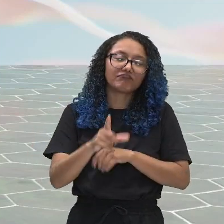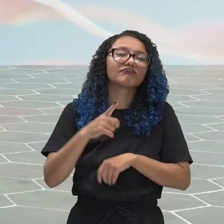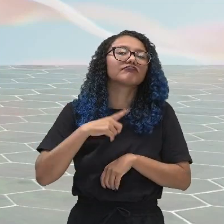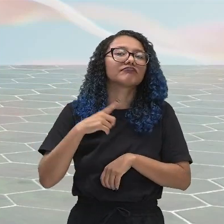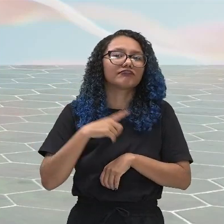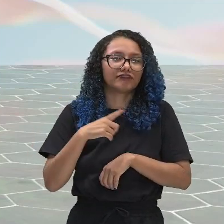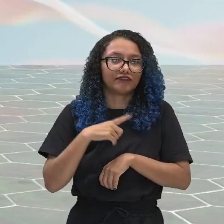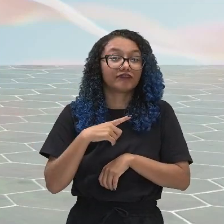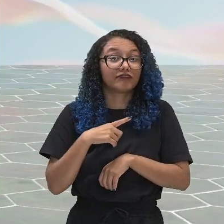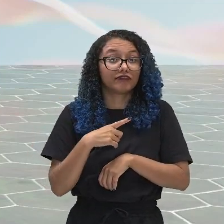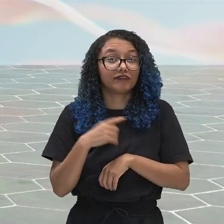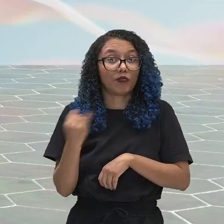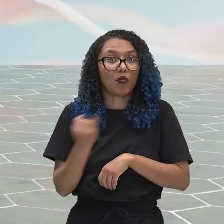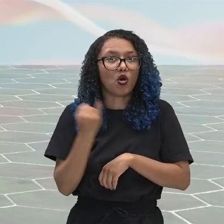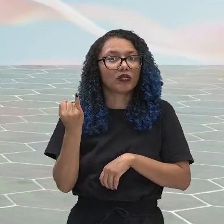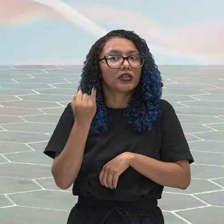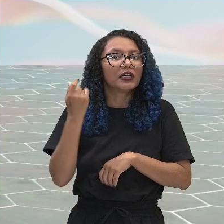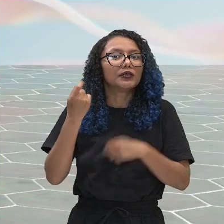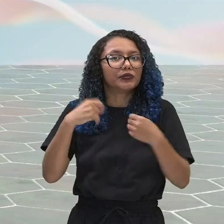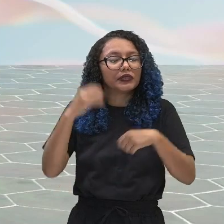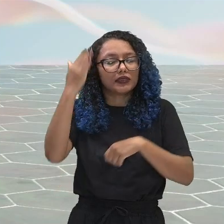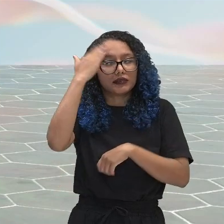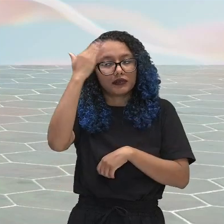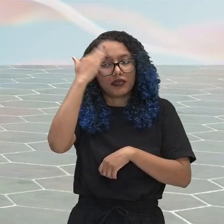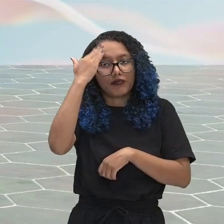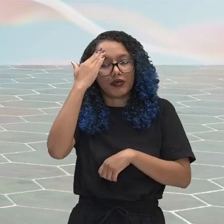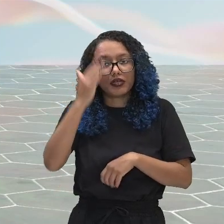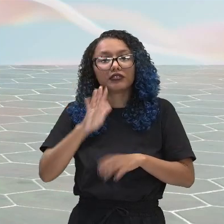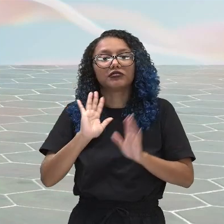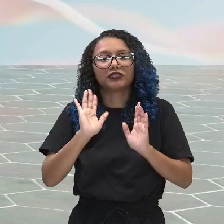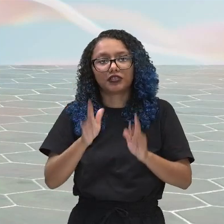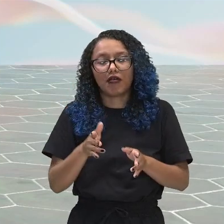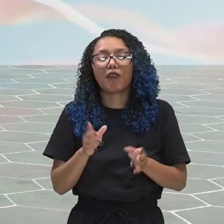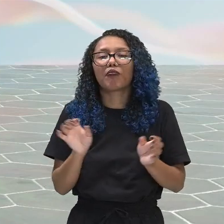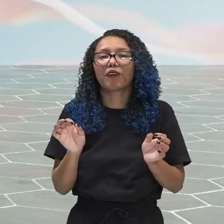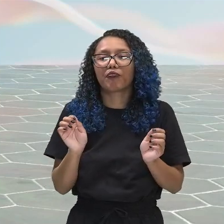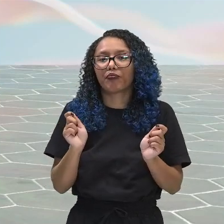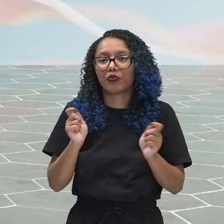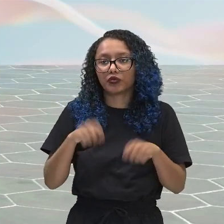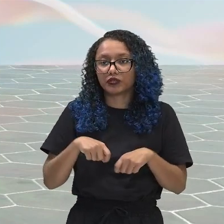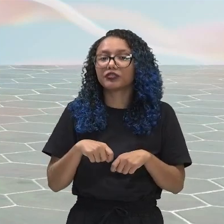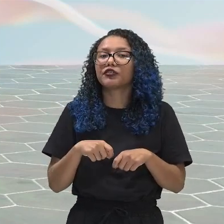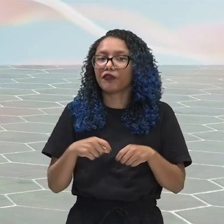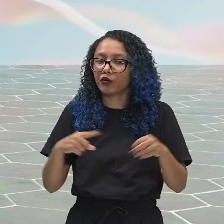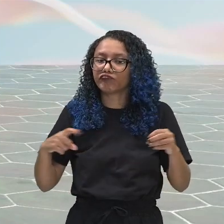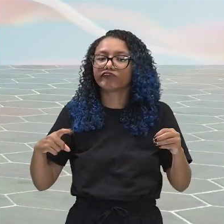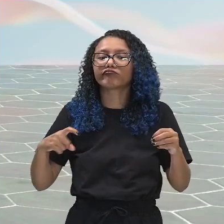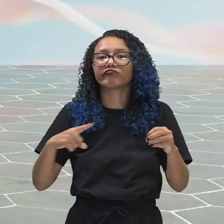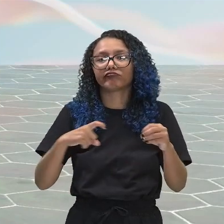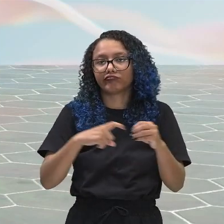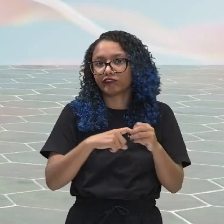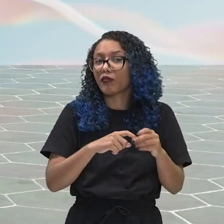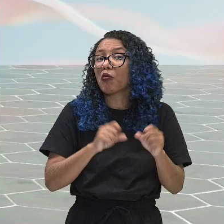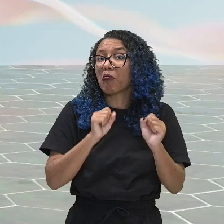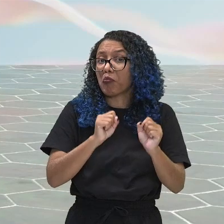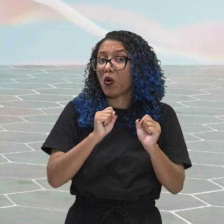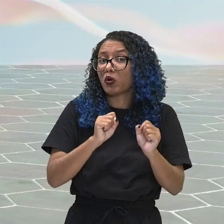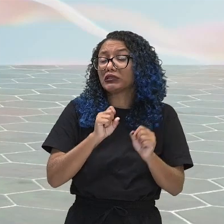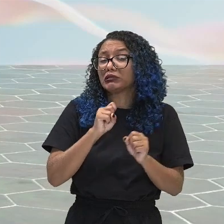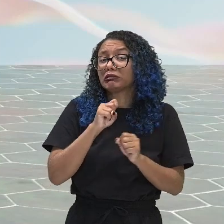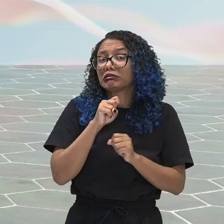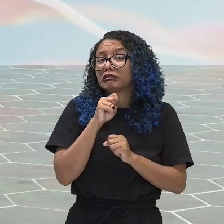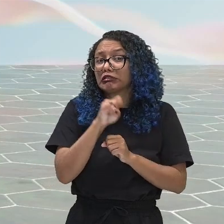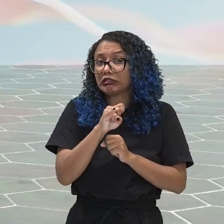o homem, que já pode levar ali a fecundação do óvulo se esses